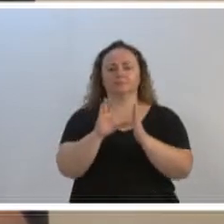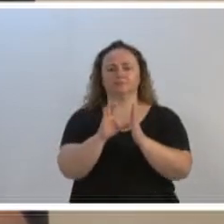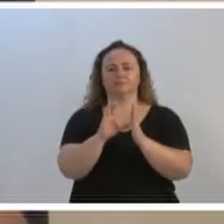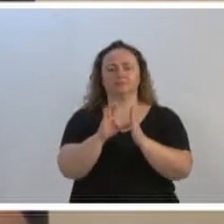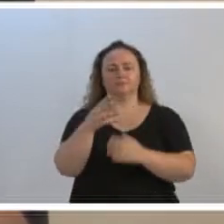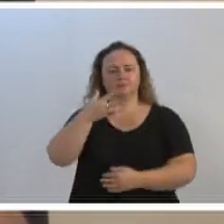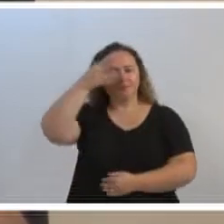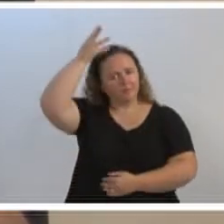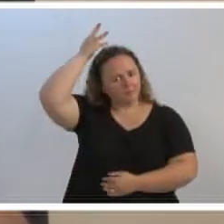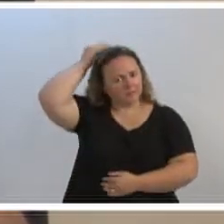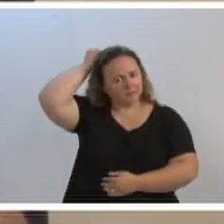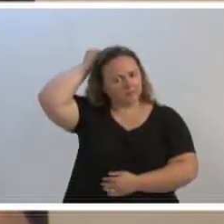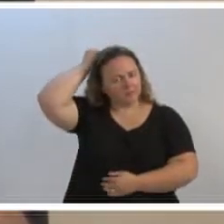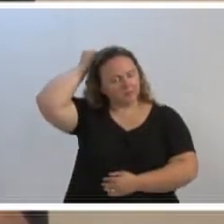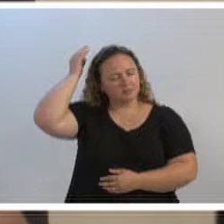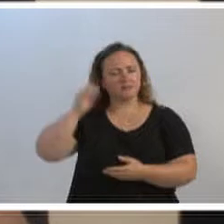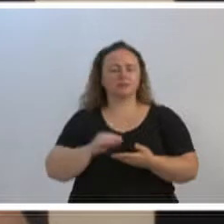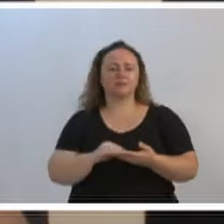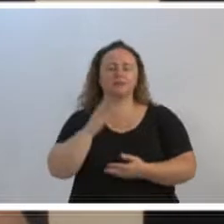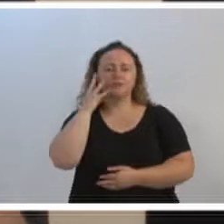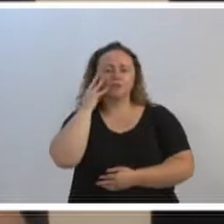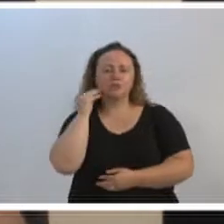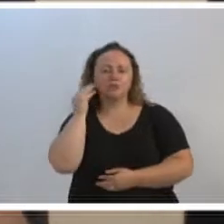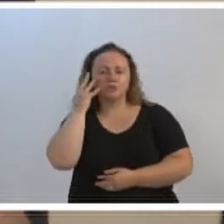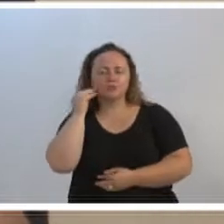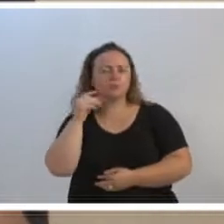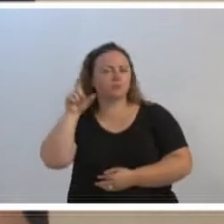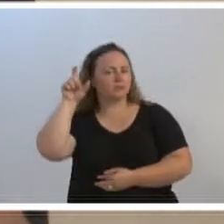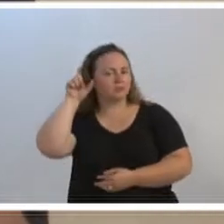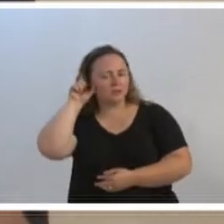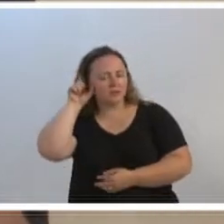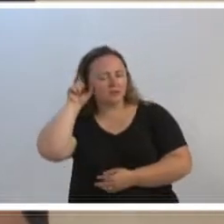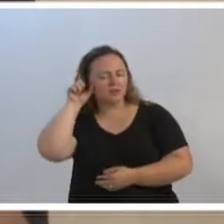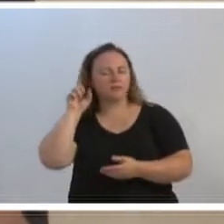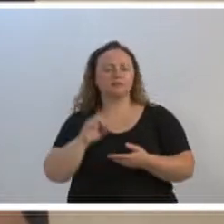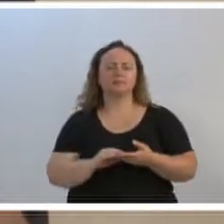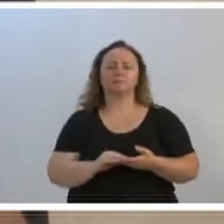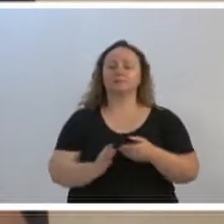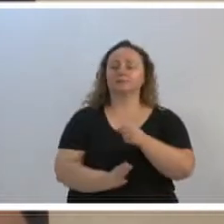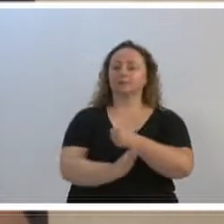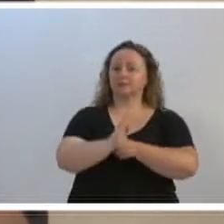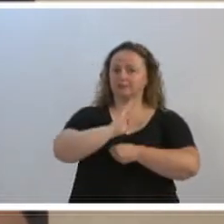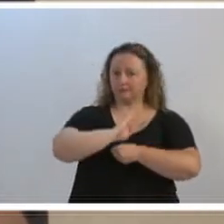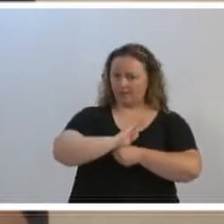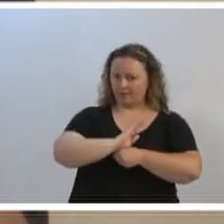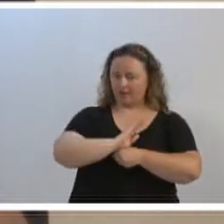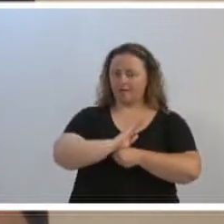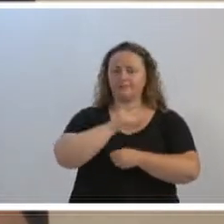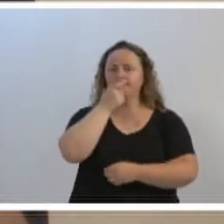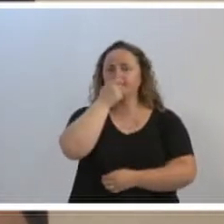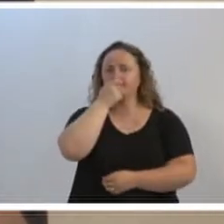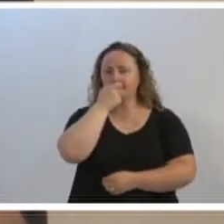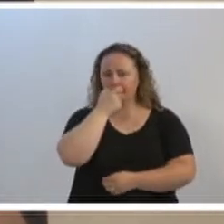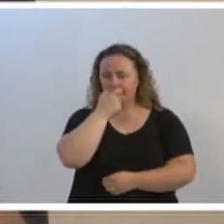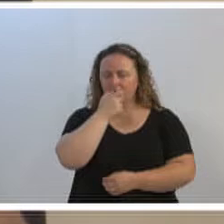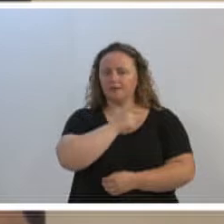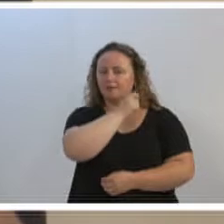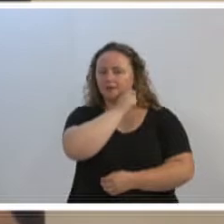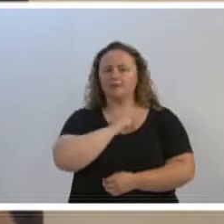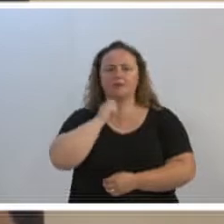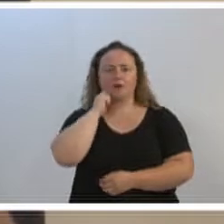Almir Vieira, Gilson de Souza, Jens Jung Mantal, José de Souza, o Zeca Bombeiro, Oldemar Becker, Ricardo